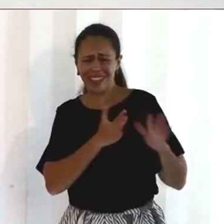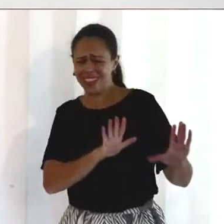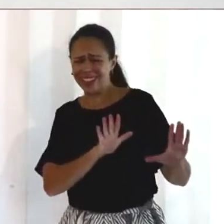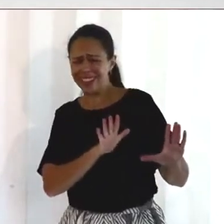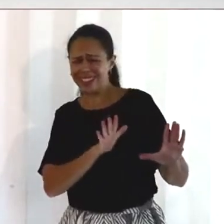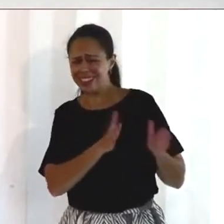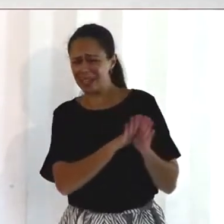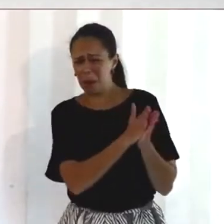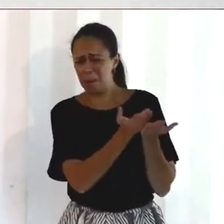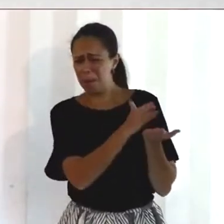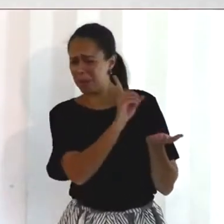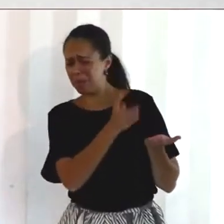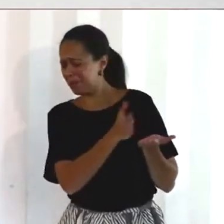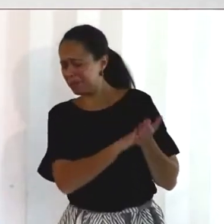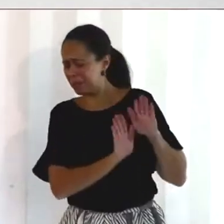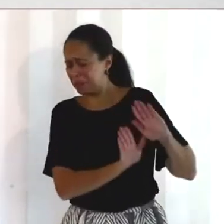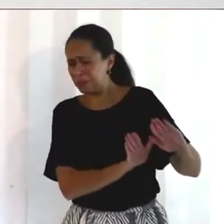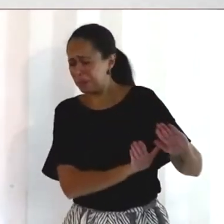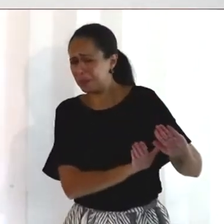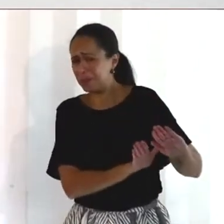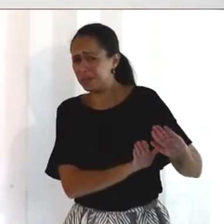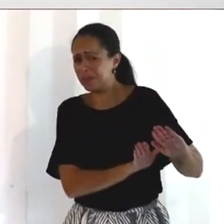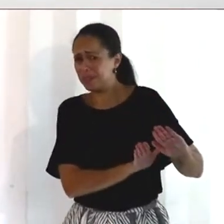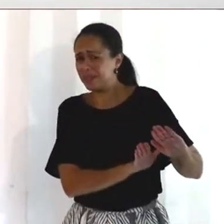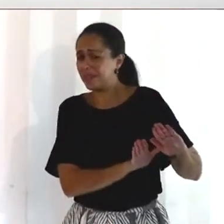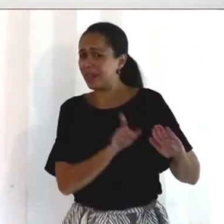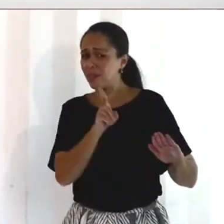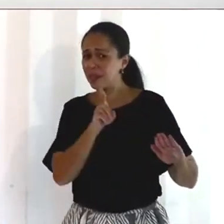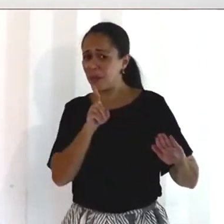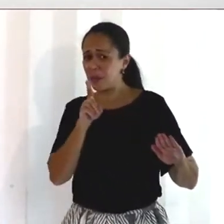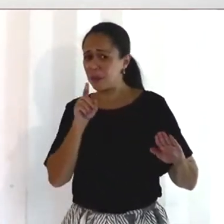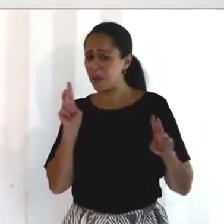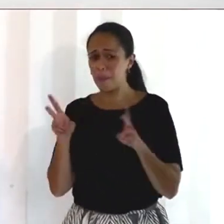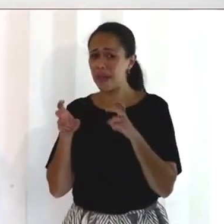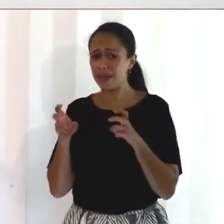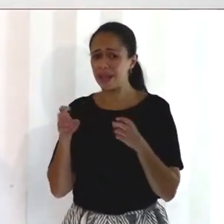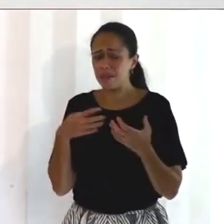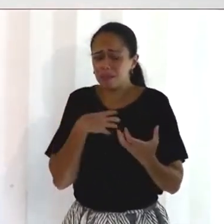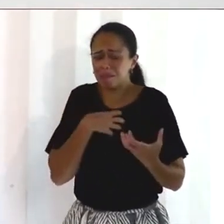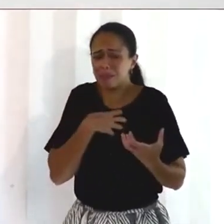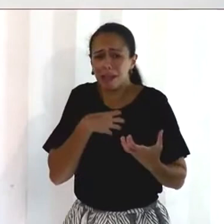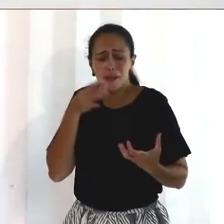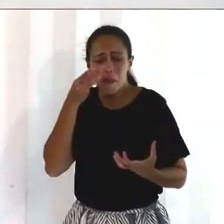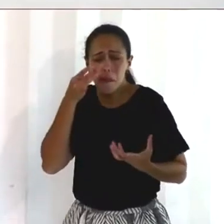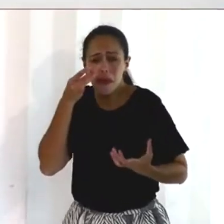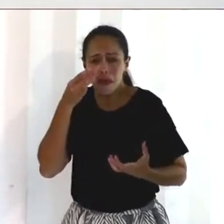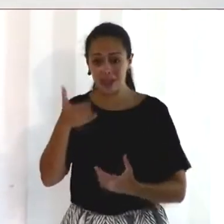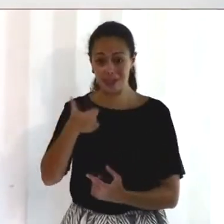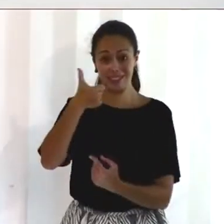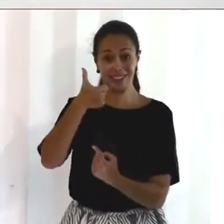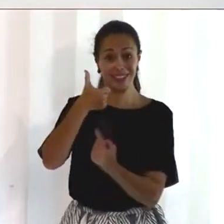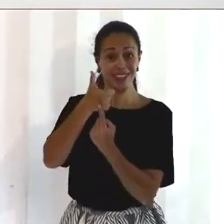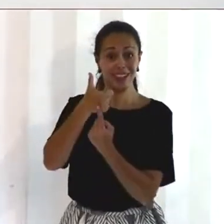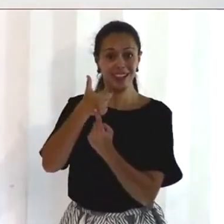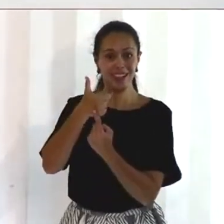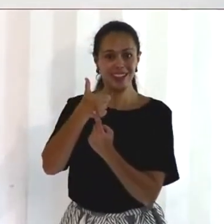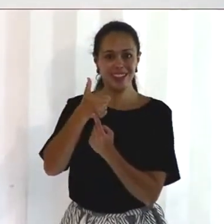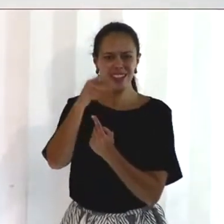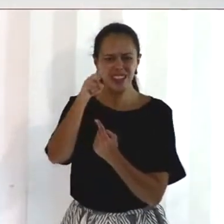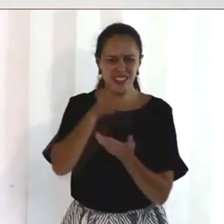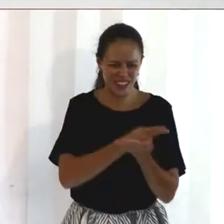Deus positiva a nossa negatividade. Em nós, tudo de negativo, tudo de ruim,